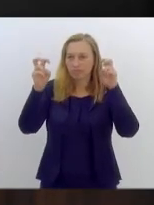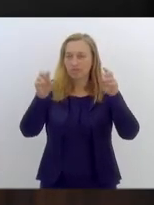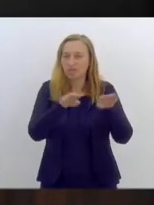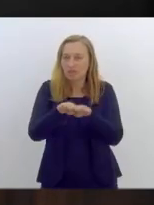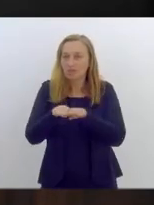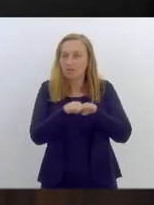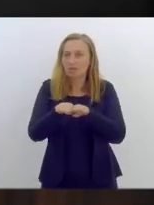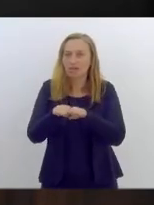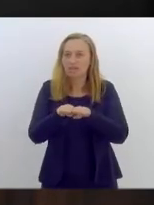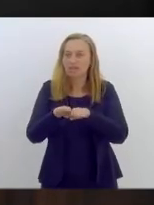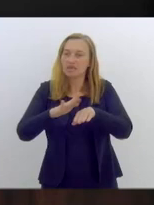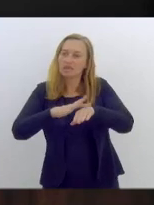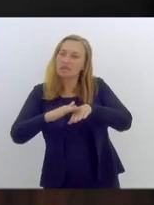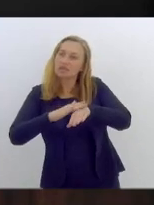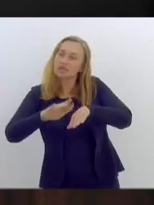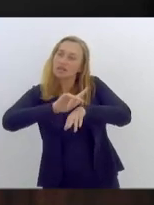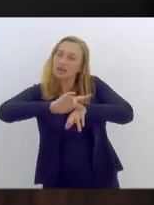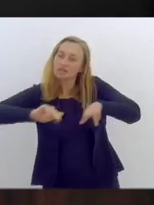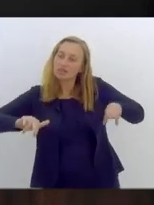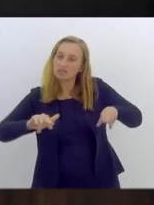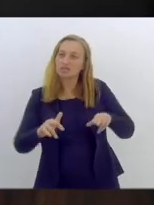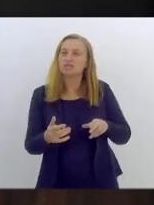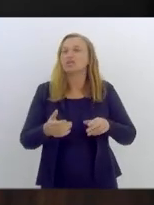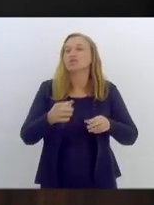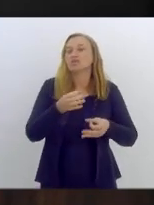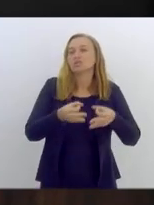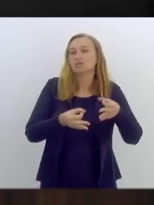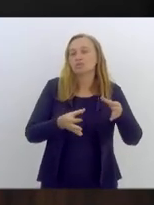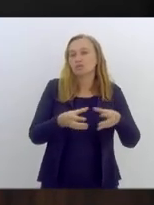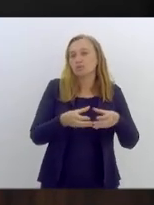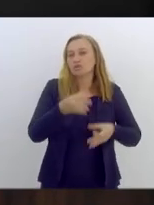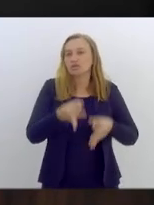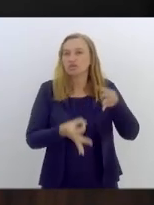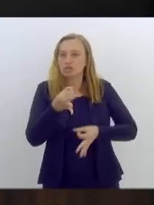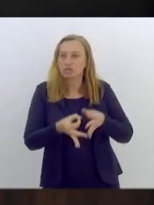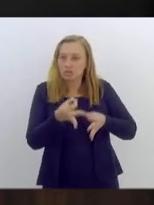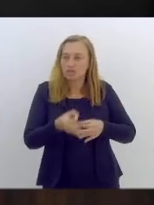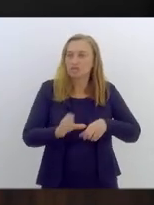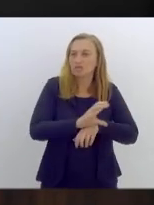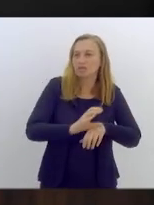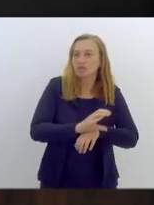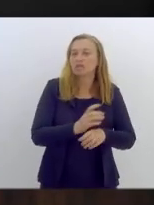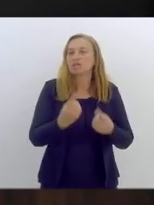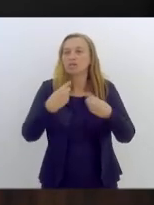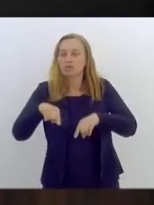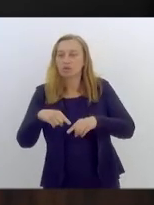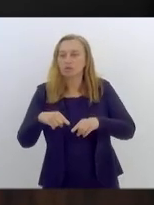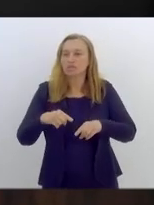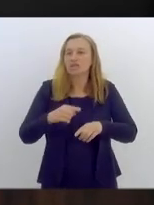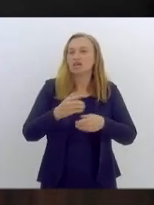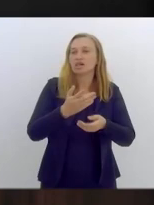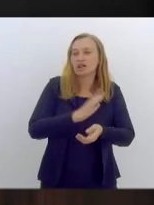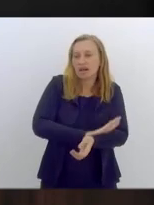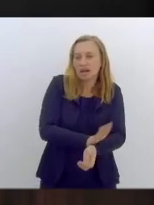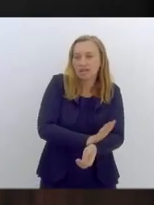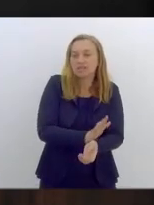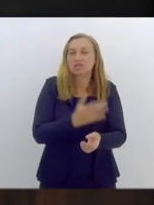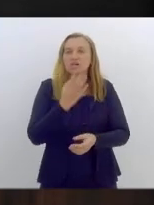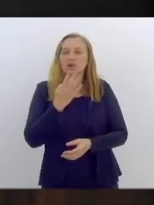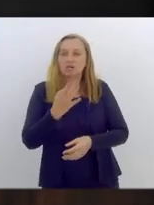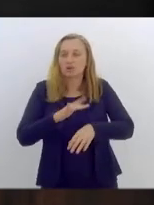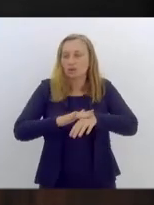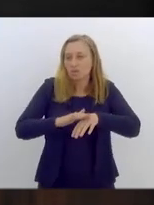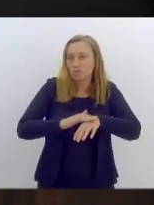igualdade racial, das Comissões de Constituição e Justiça pela Constitucionalidade, de Combate à Discriminação, Preconceito de Raça, Cor, Etnia,